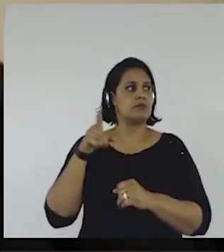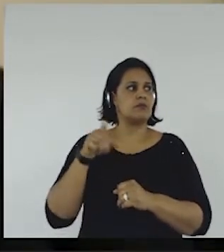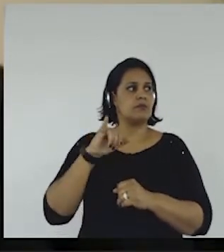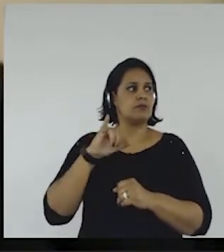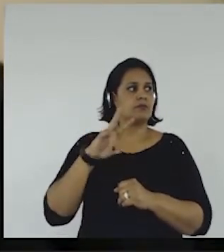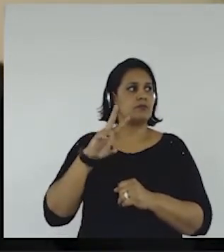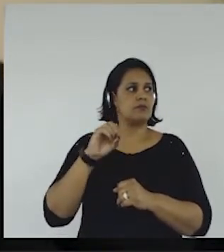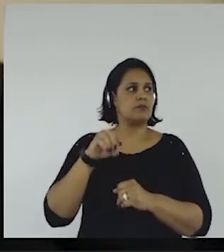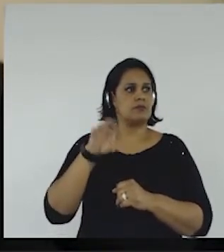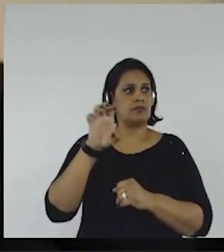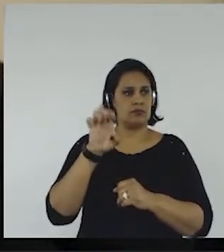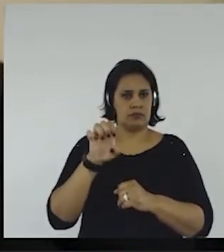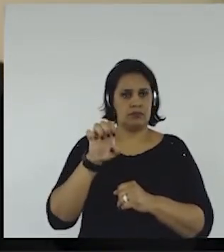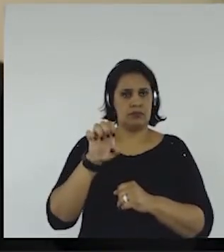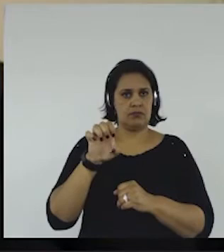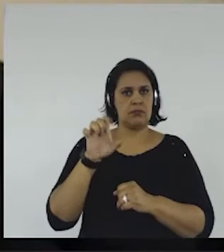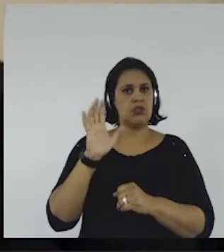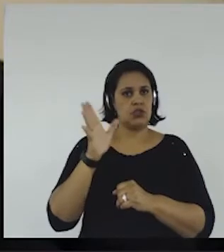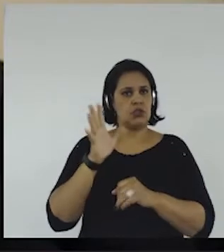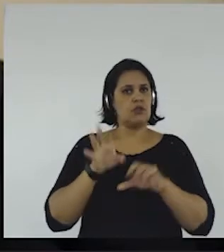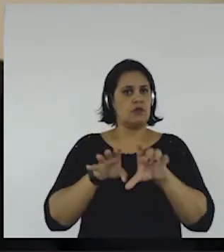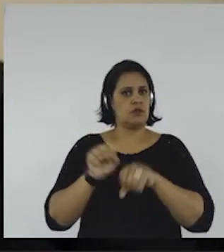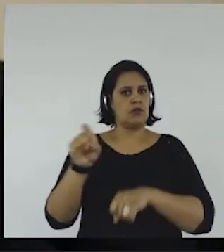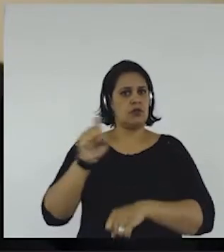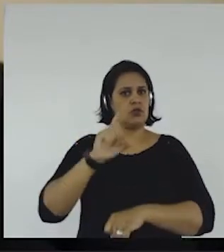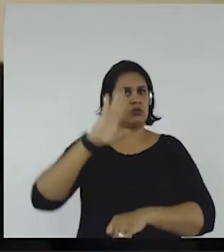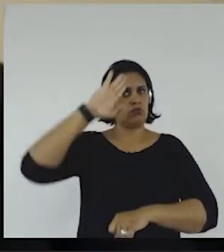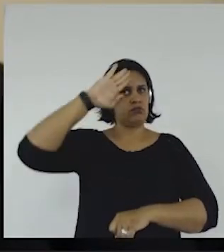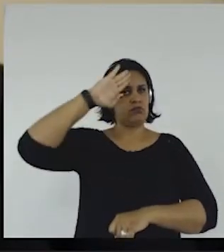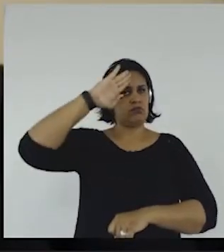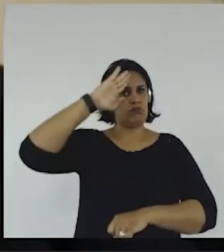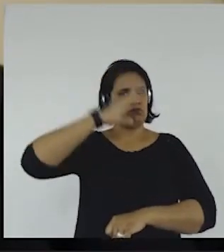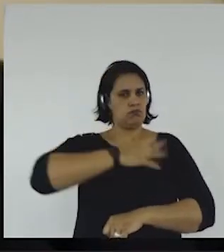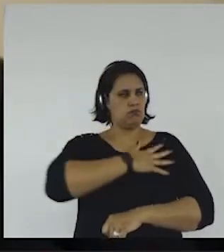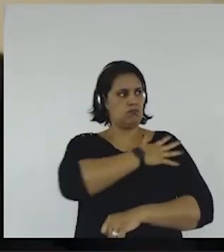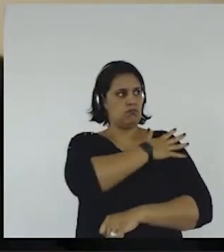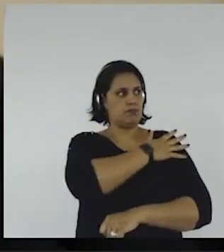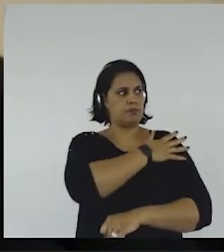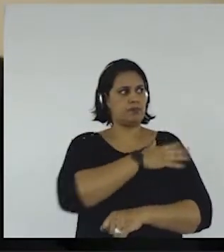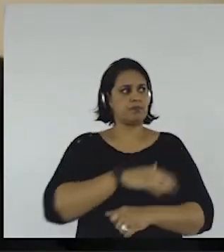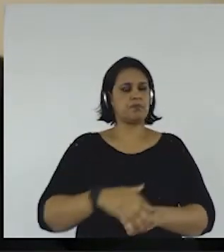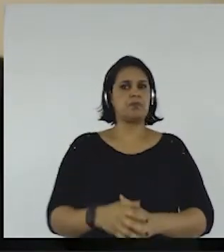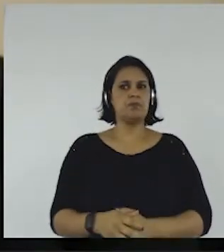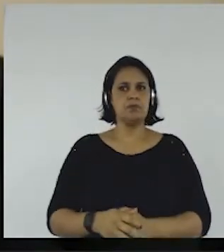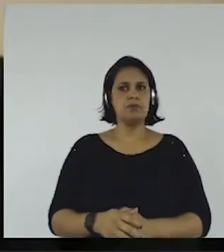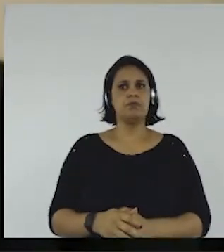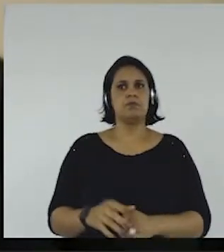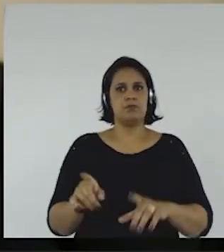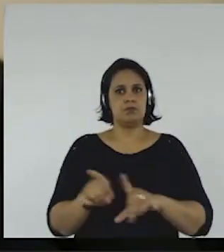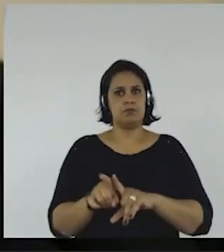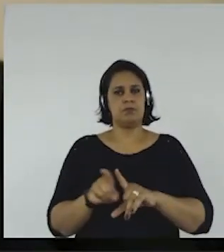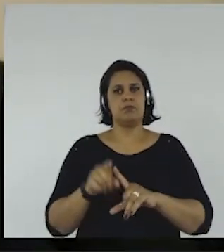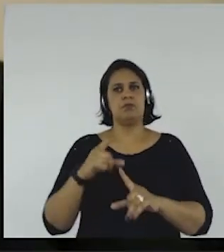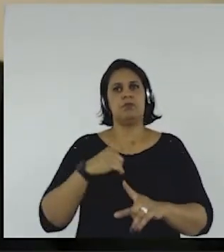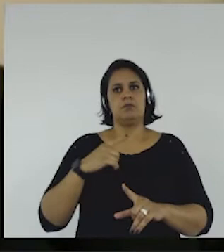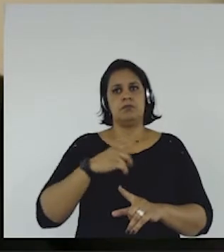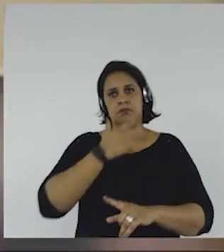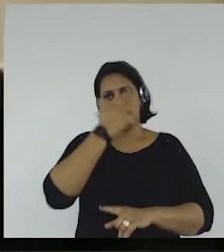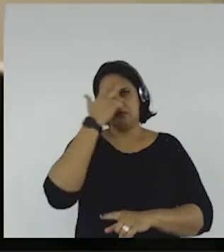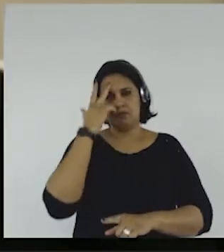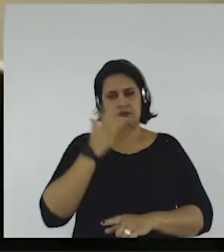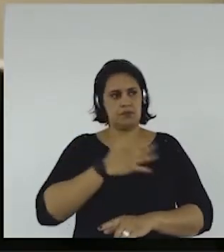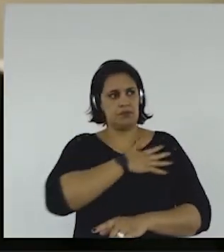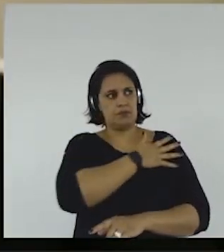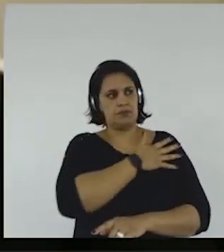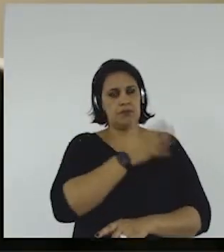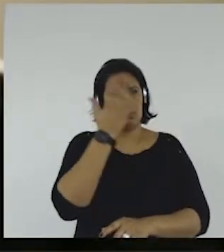Militar e muitos desembargadores do Tribunal de Justiça, militares famosos do Brasil,